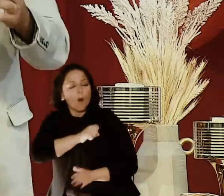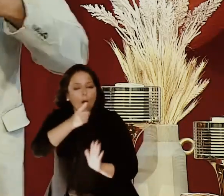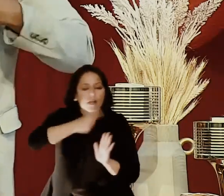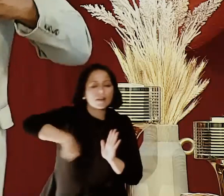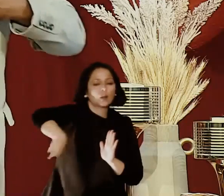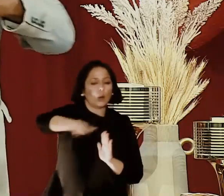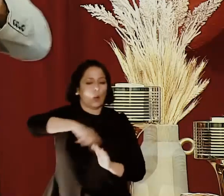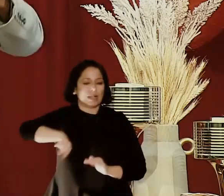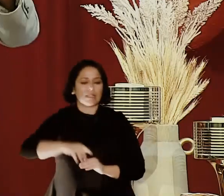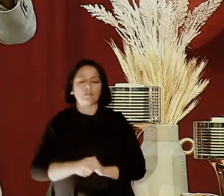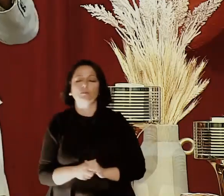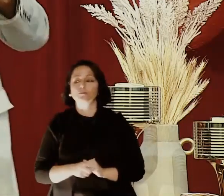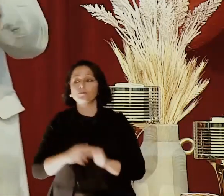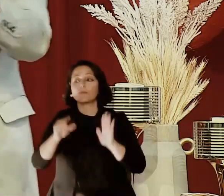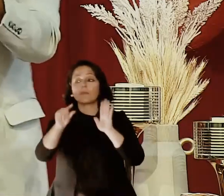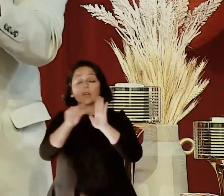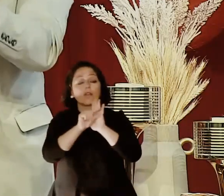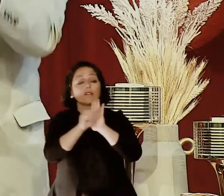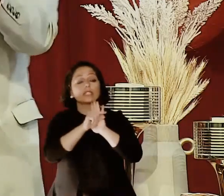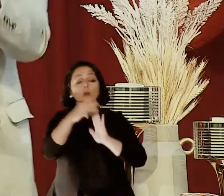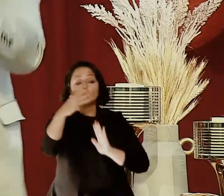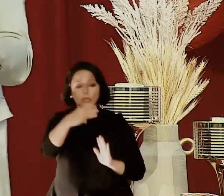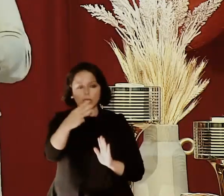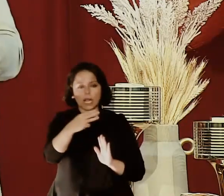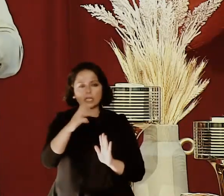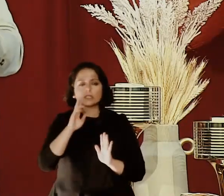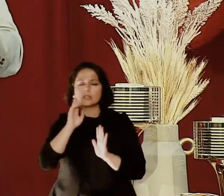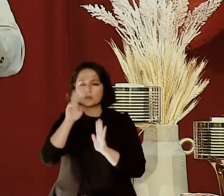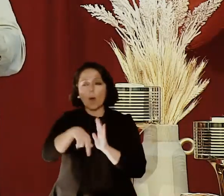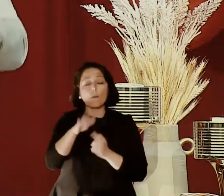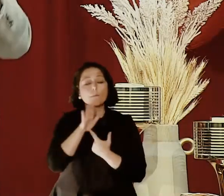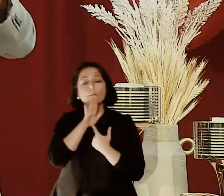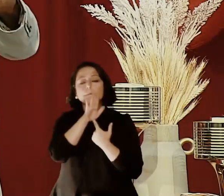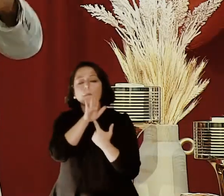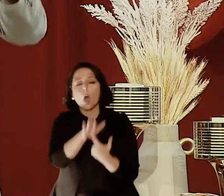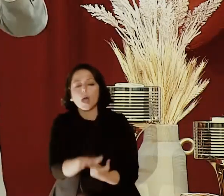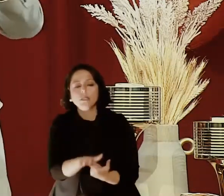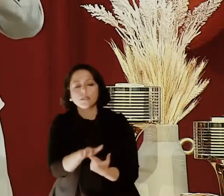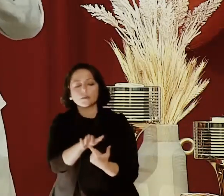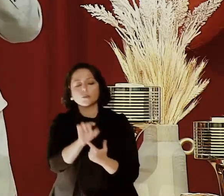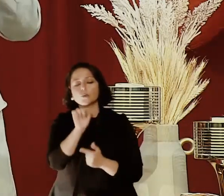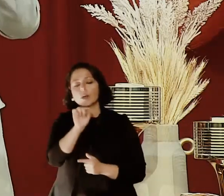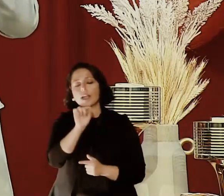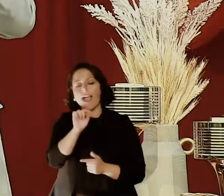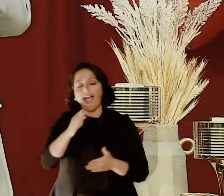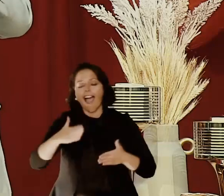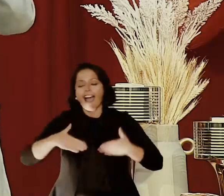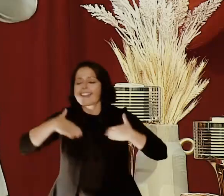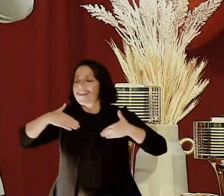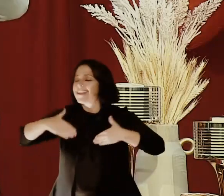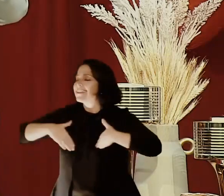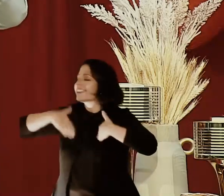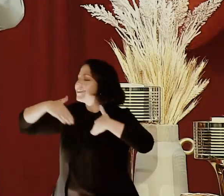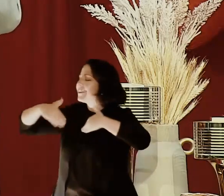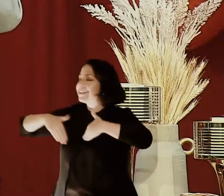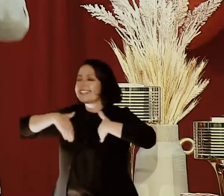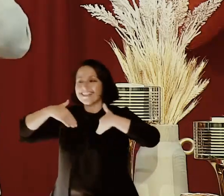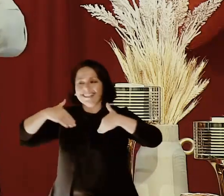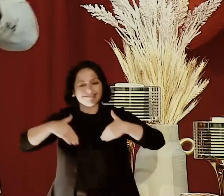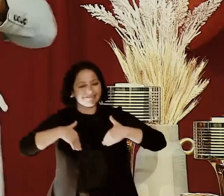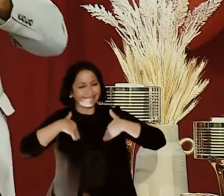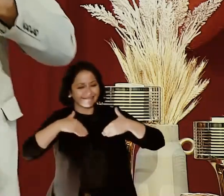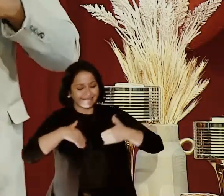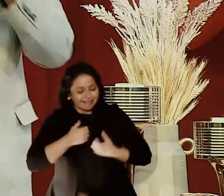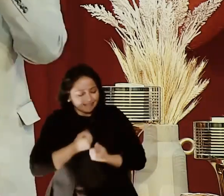verso 3, como resultado da revelação que Deus faz de si mesmo por seu Messias, a alegria, veja, a